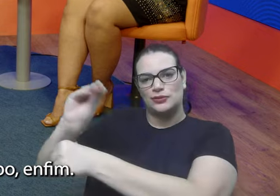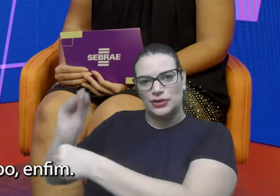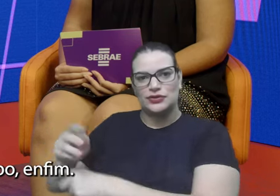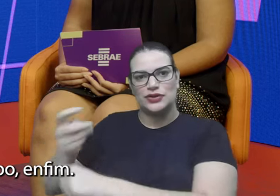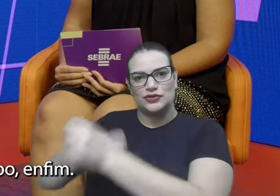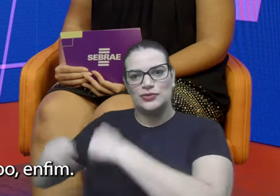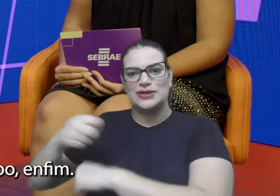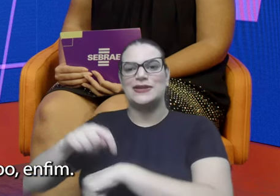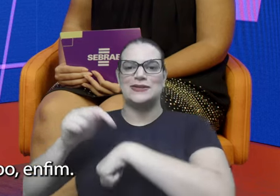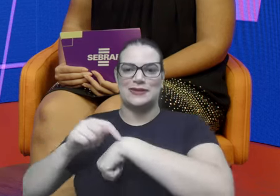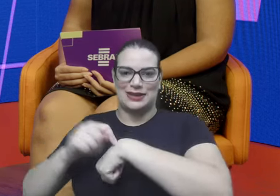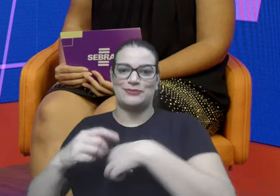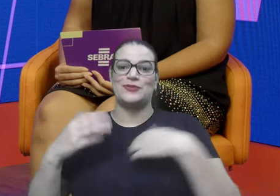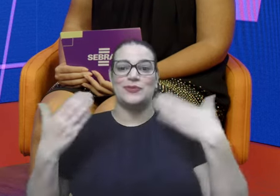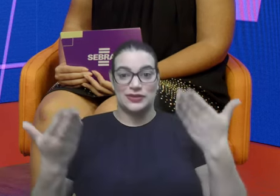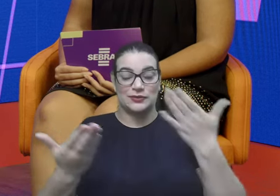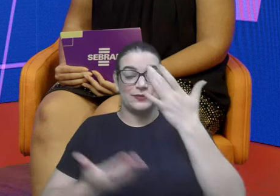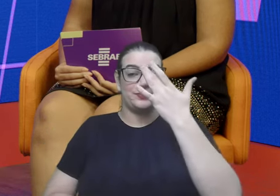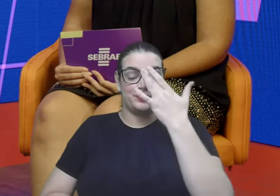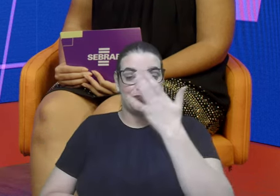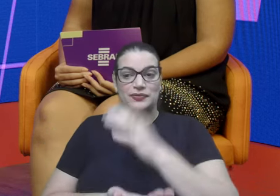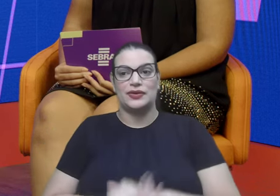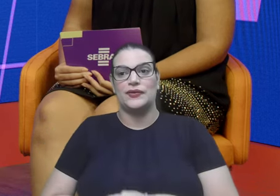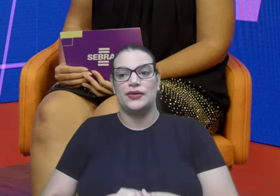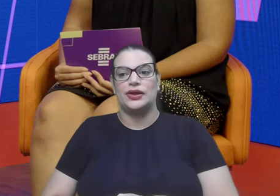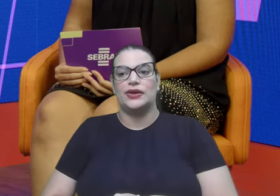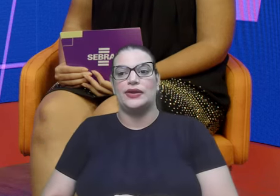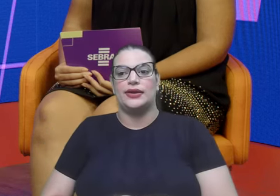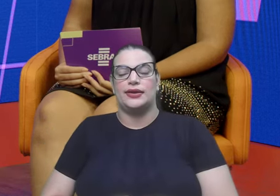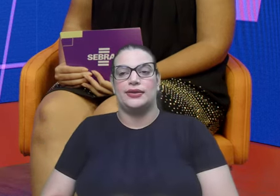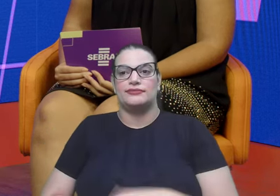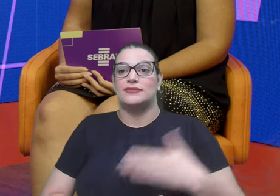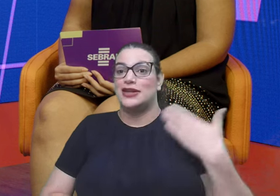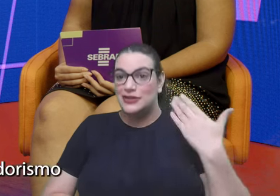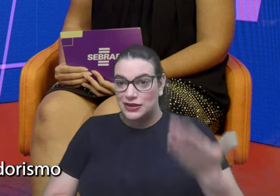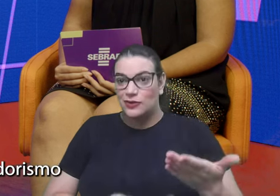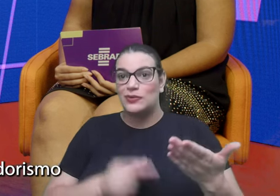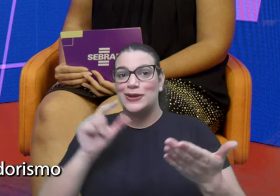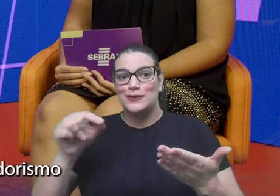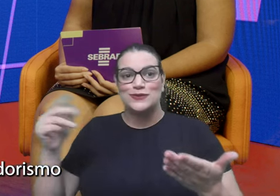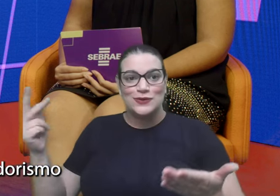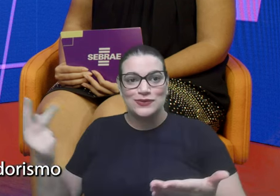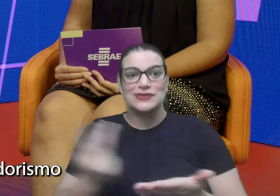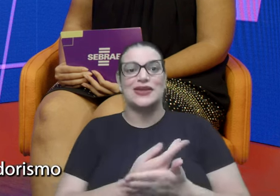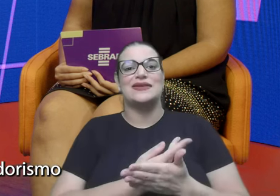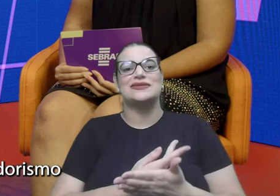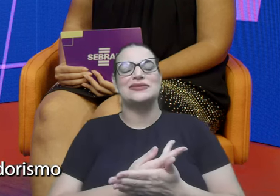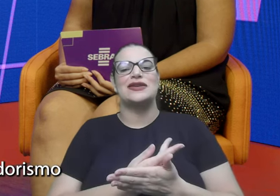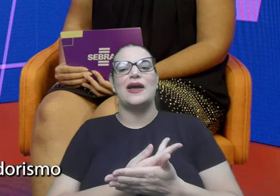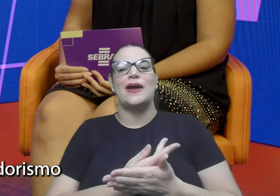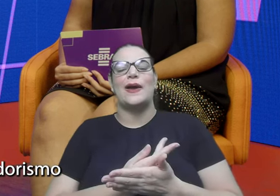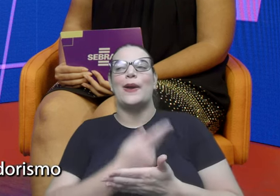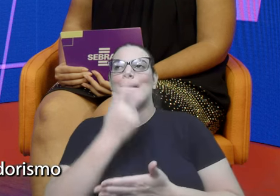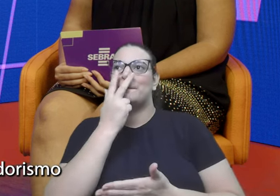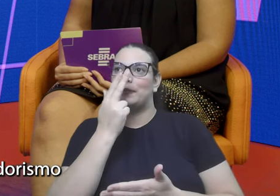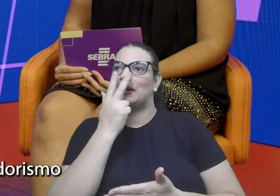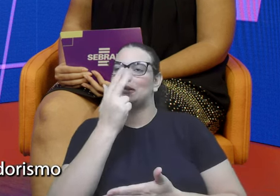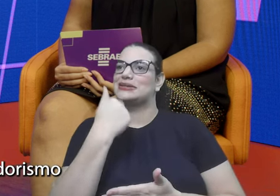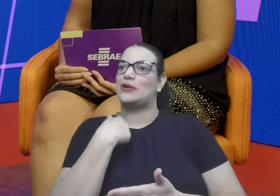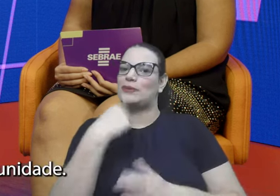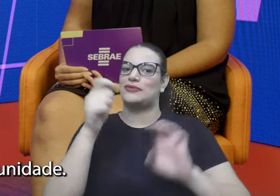tempo Enfim então esse esse essa situação ela também leva ao